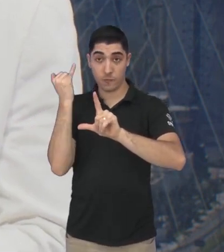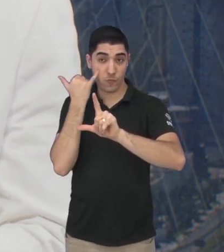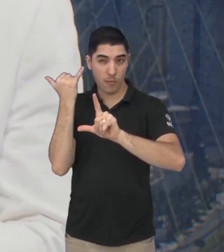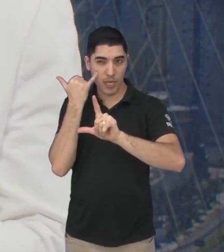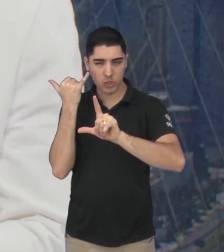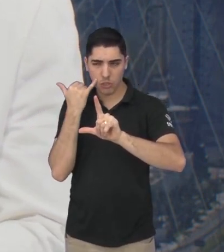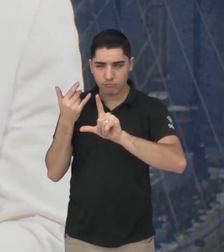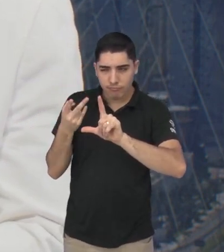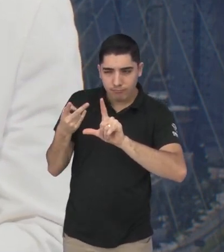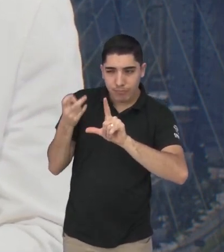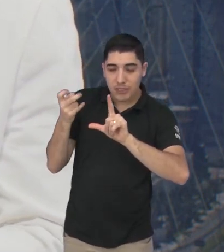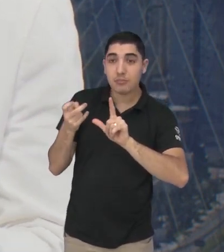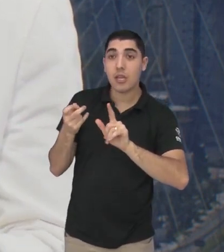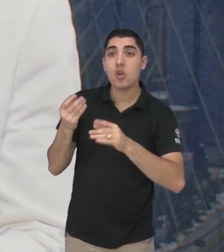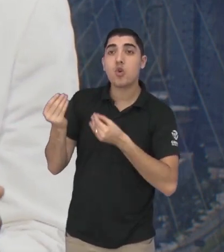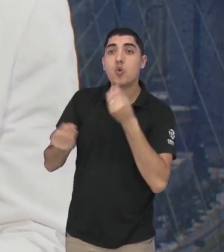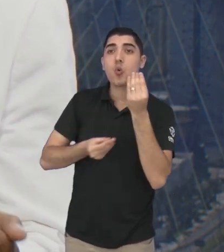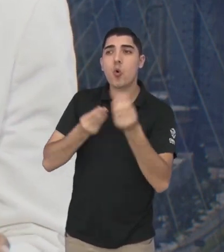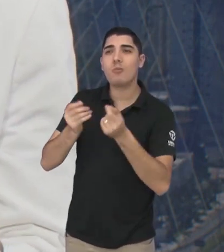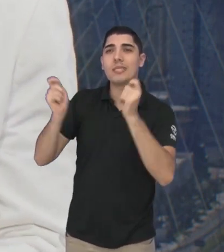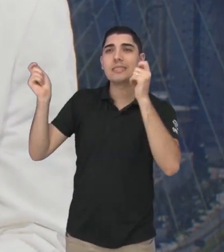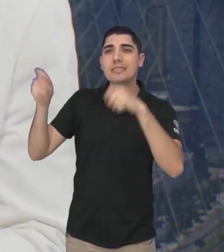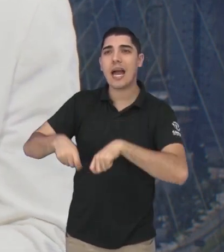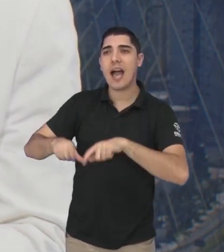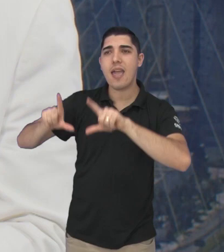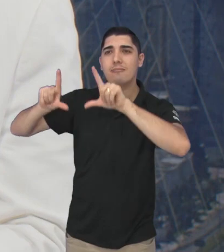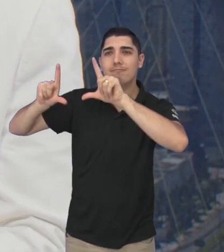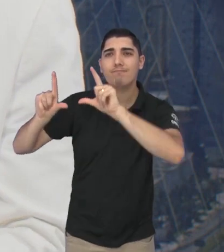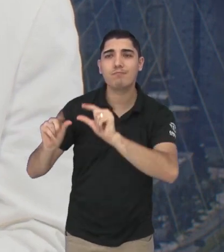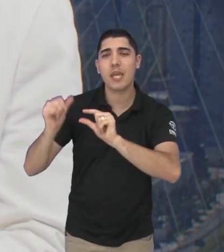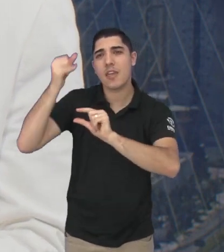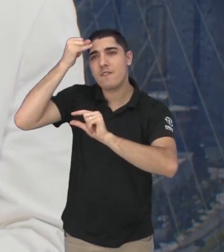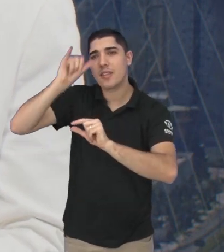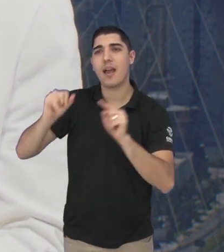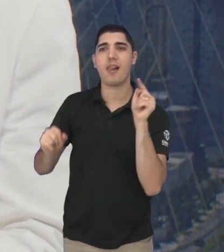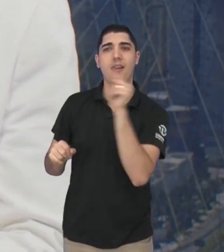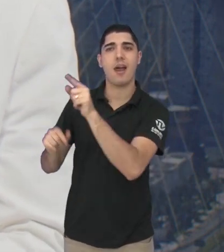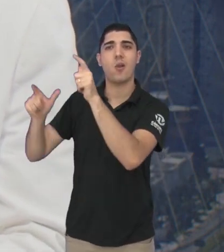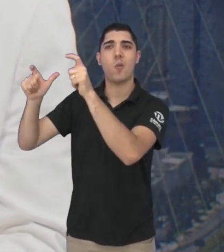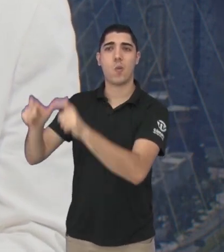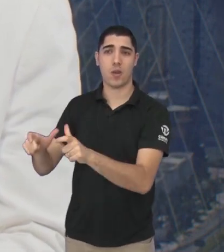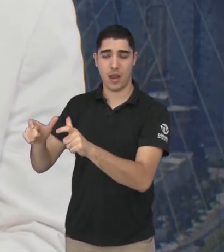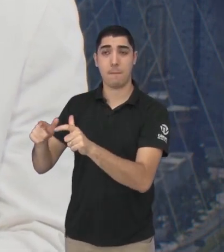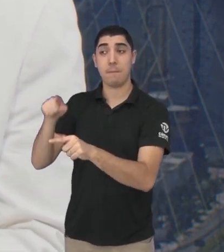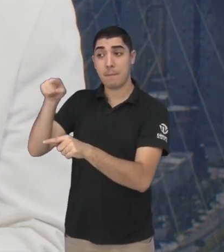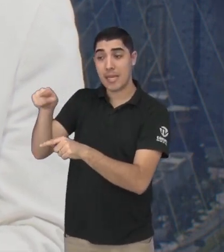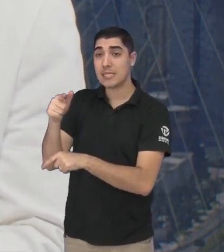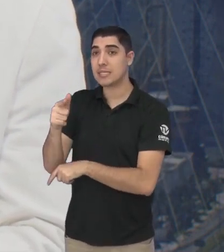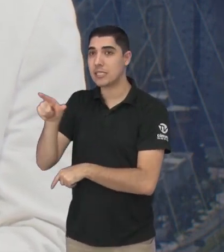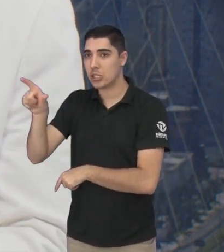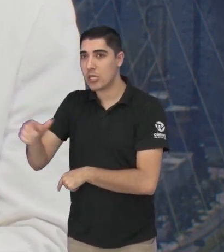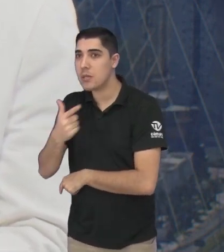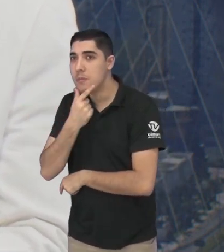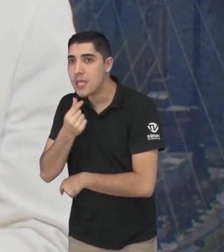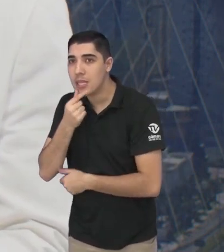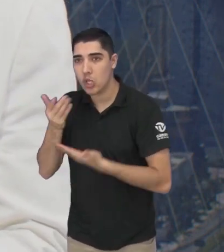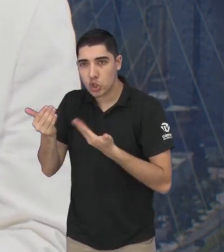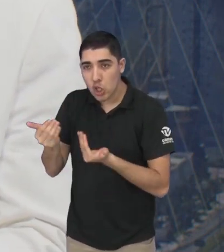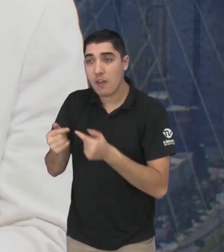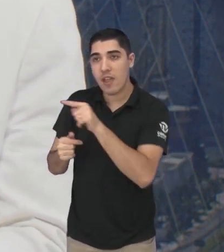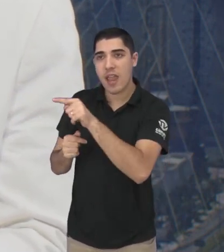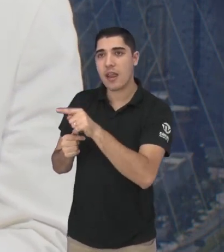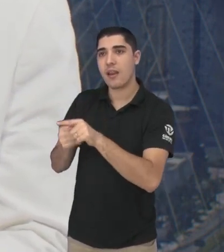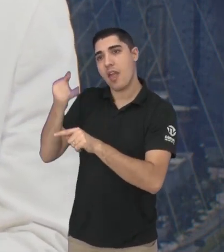dados, vai se procurar ver como minimizar isso, como dificultar esse menino chegar para comprar